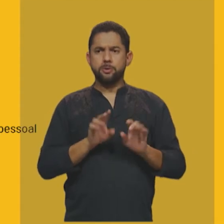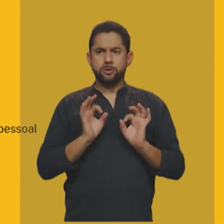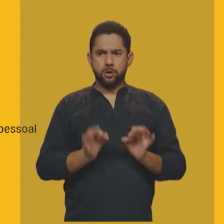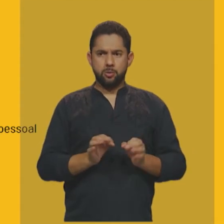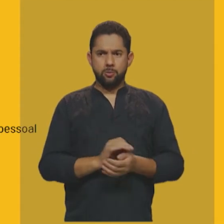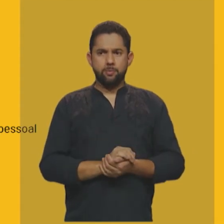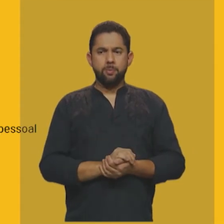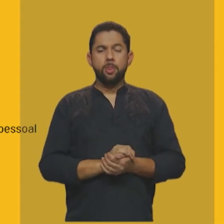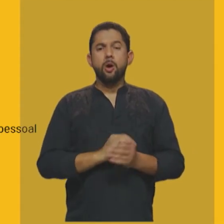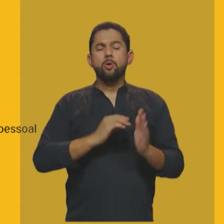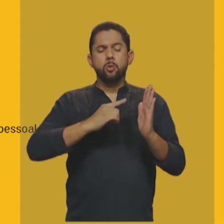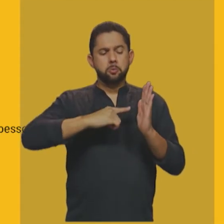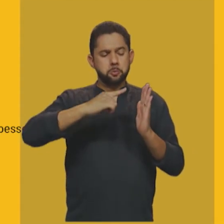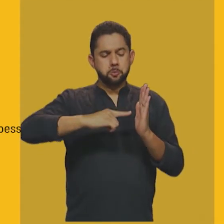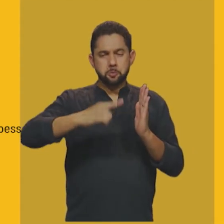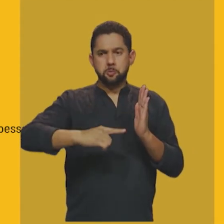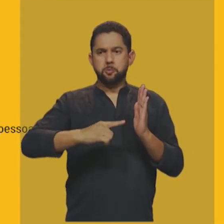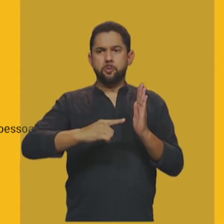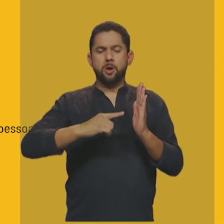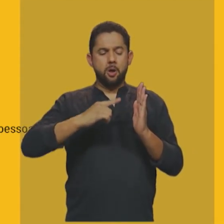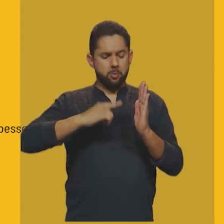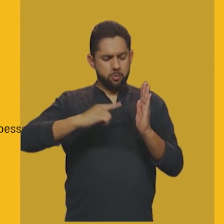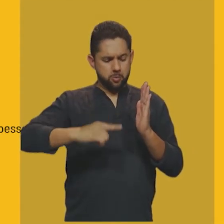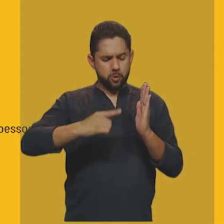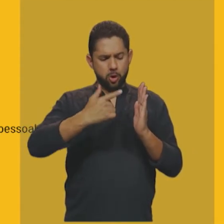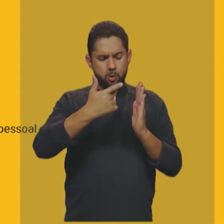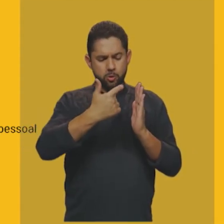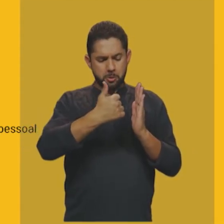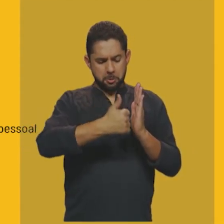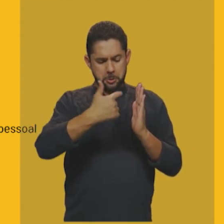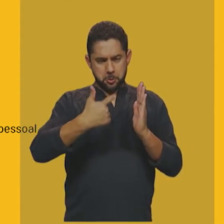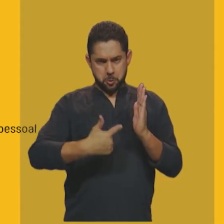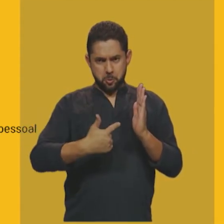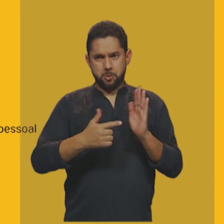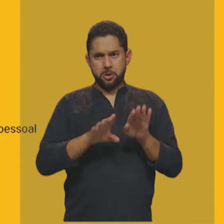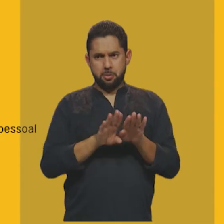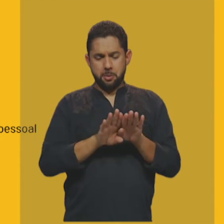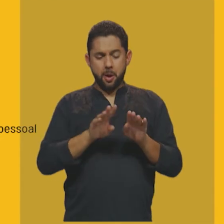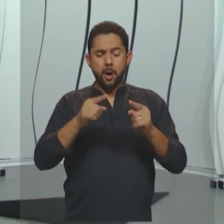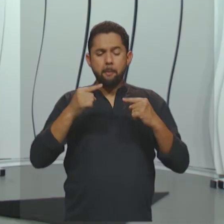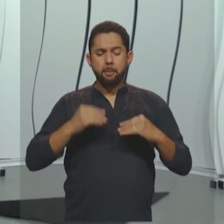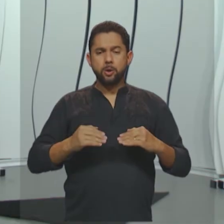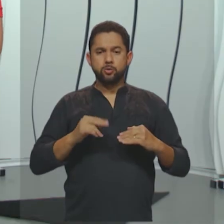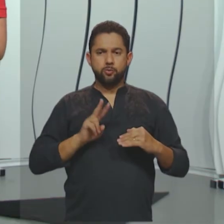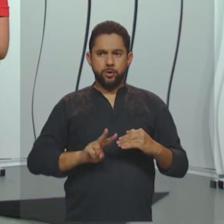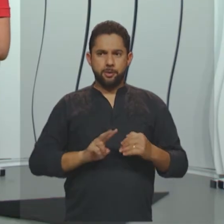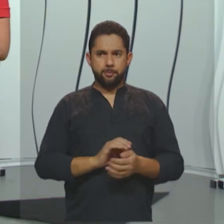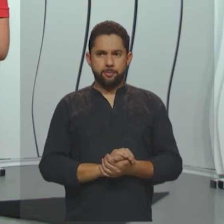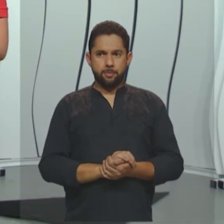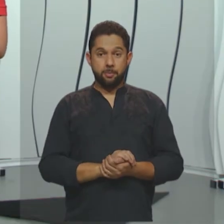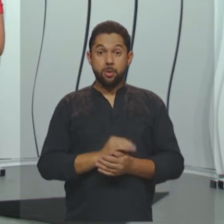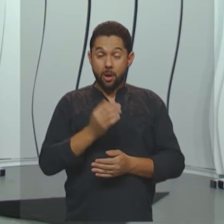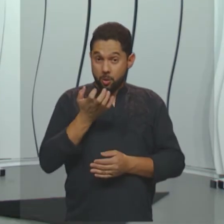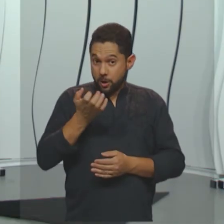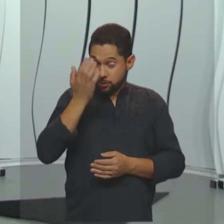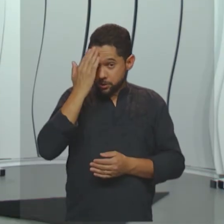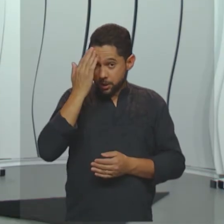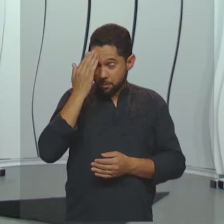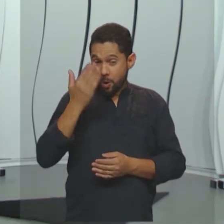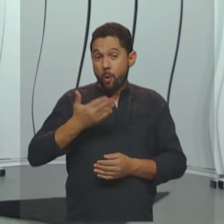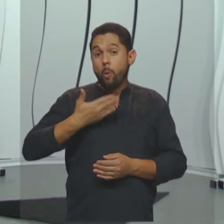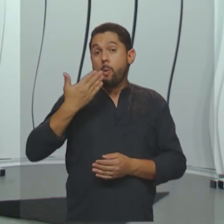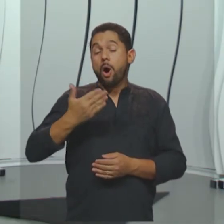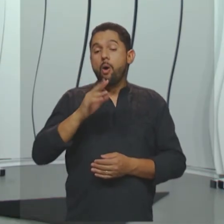está no resistor 2 e o A3, que está ligando o circuito total, ok? Bom, se eu quiser saber qual